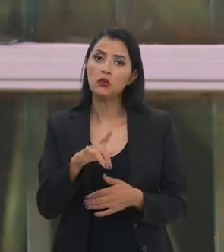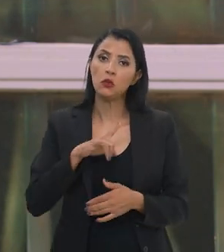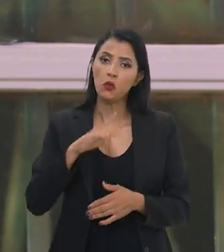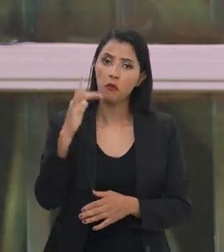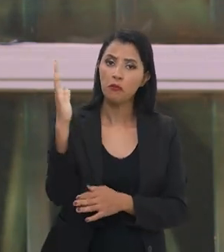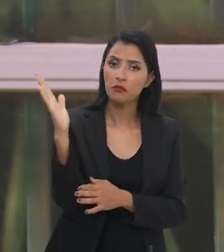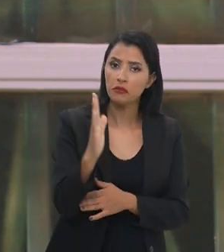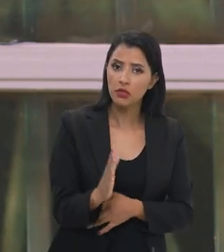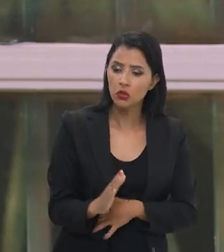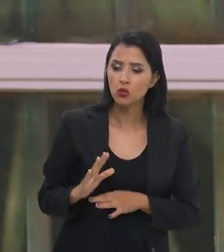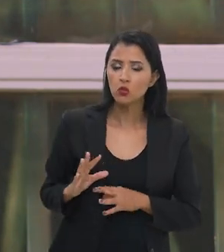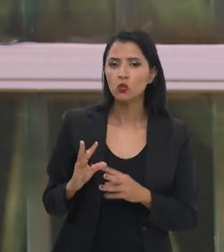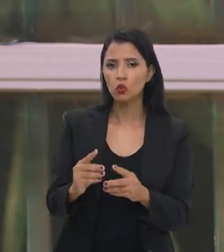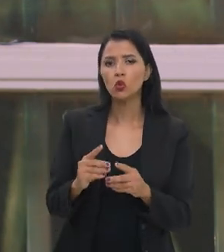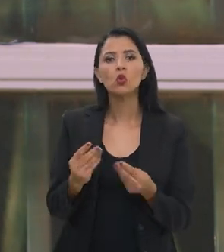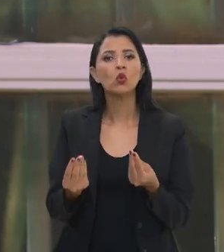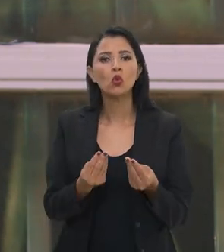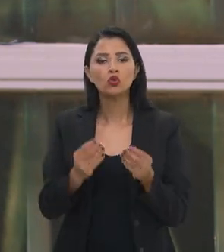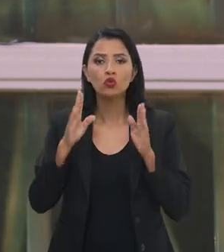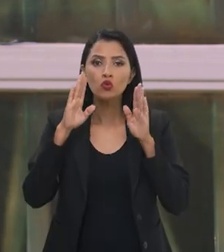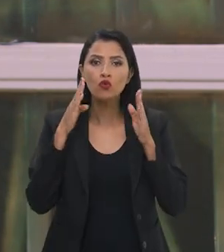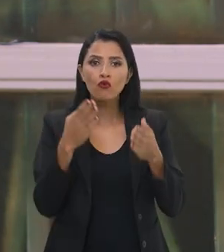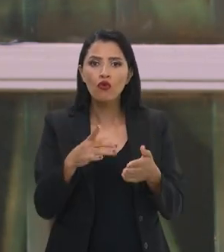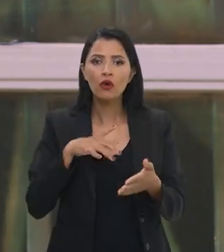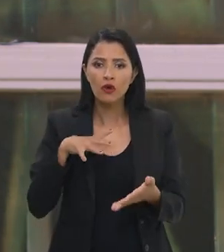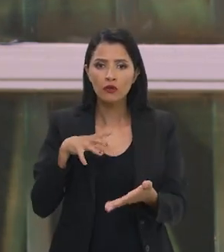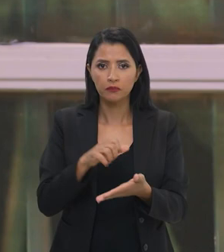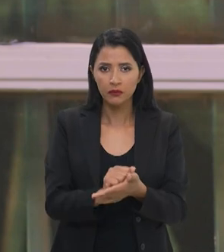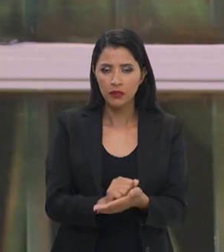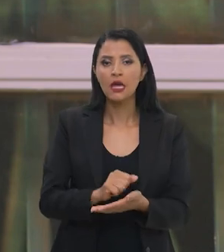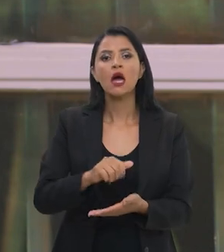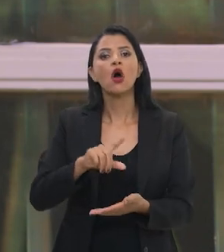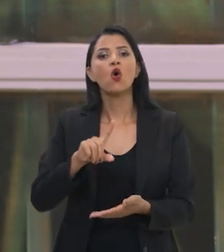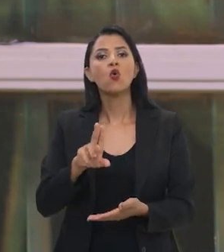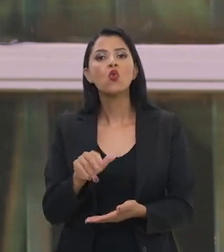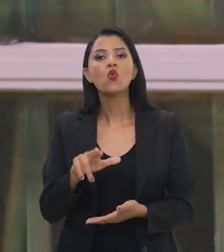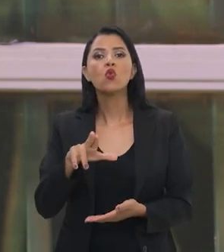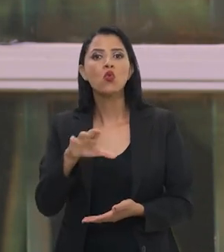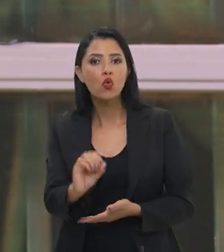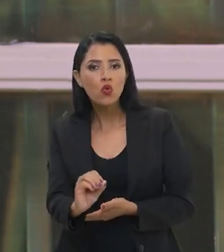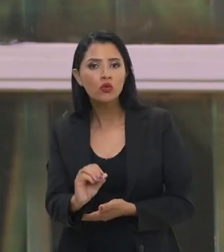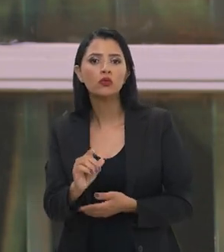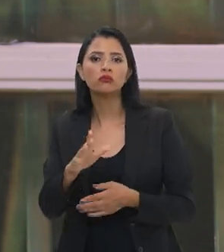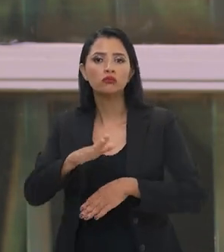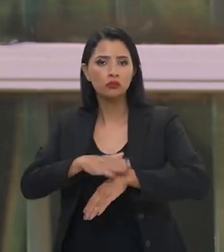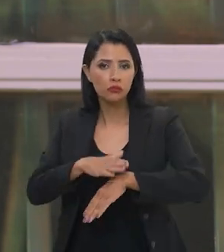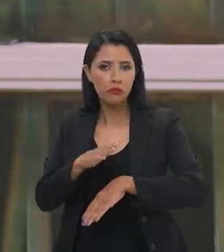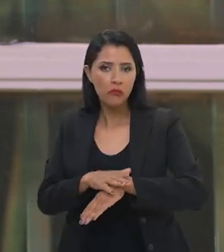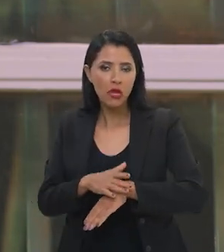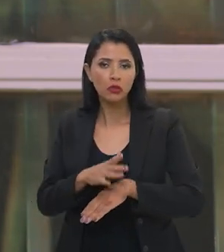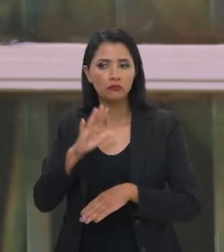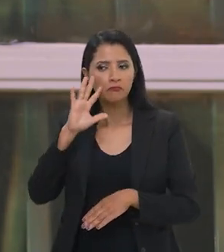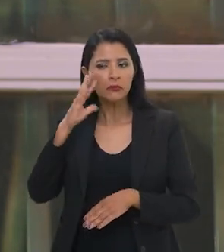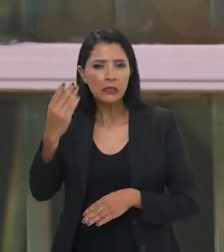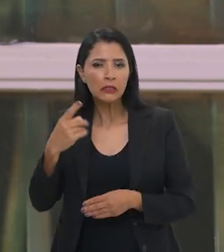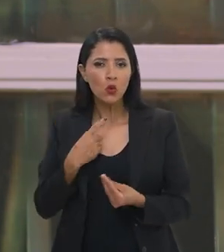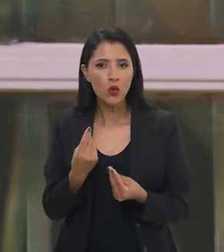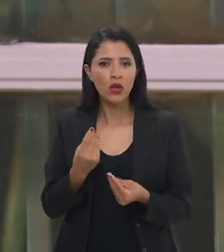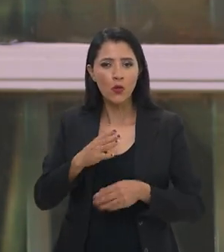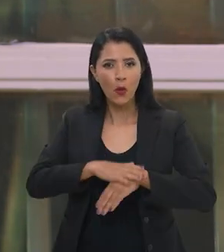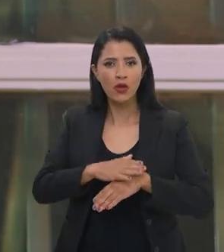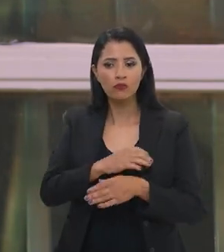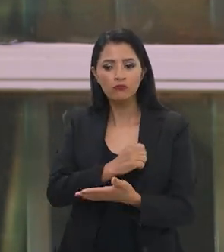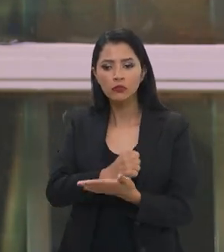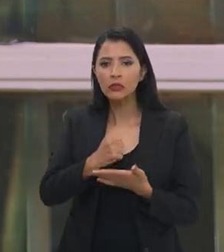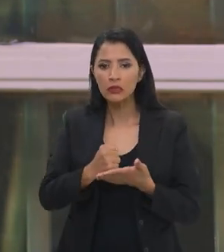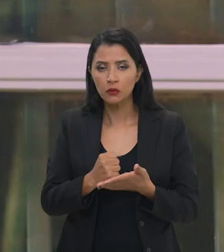tal se o Brasil inteiro se voltar para o cadastro único na hora é de tomar uma decisão